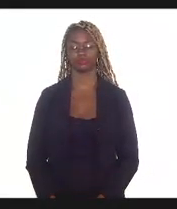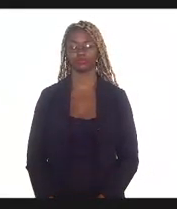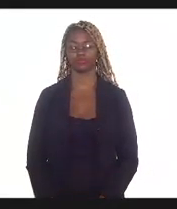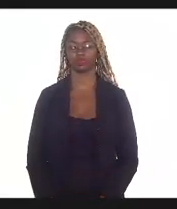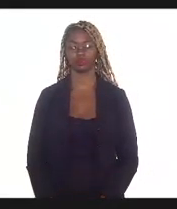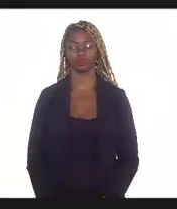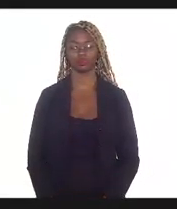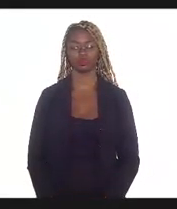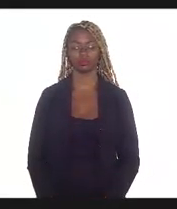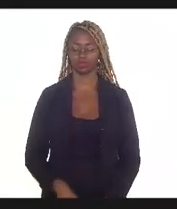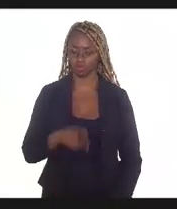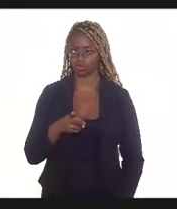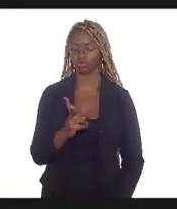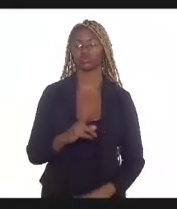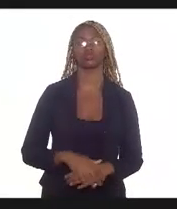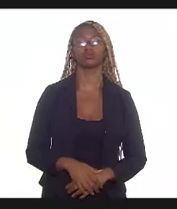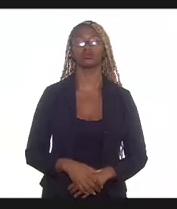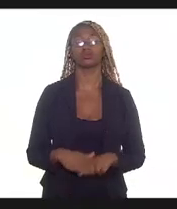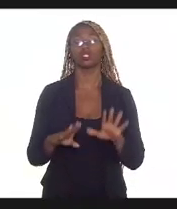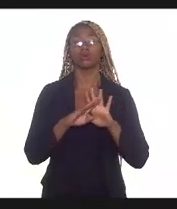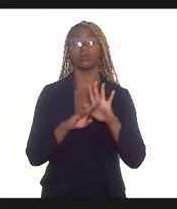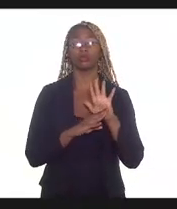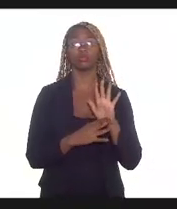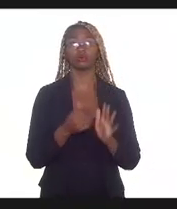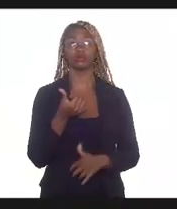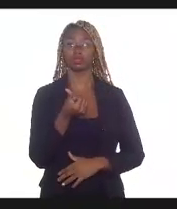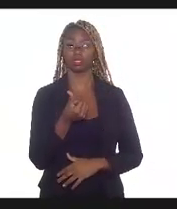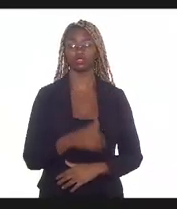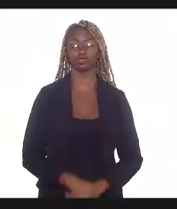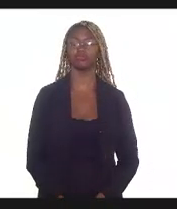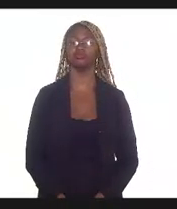Okay, e avancemos. 6 da pauta.